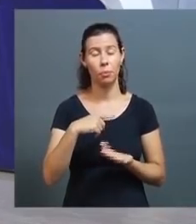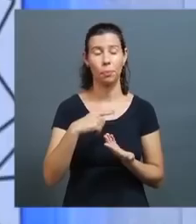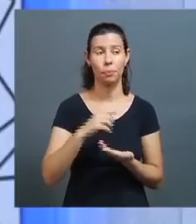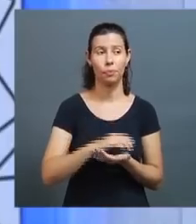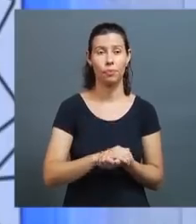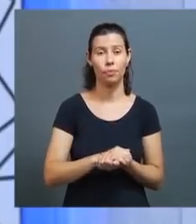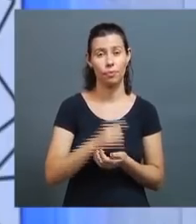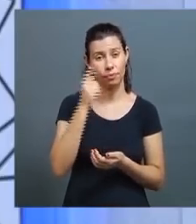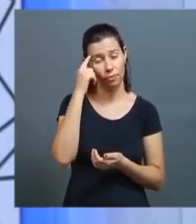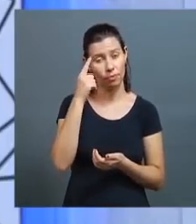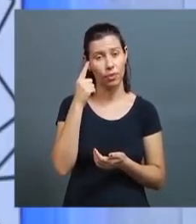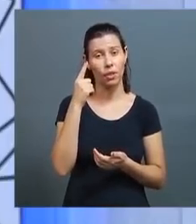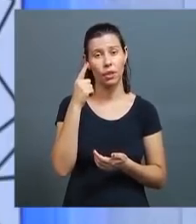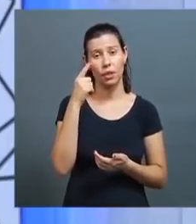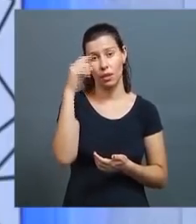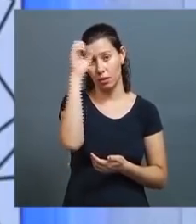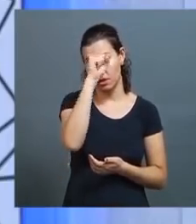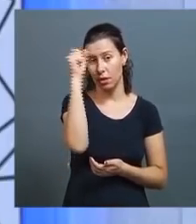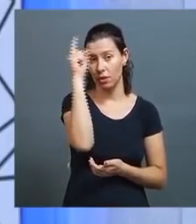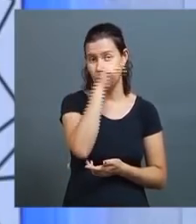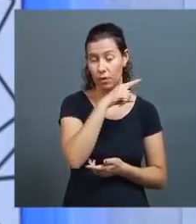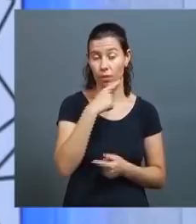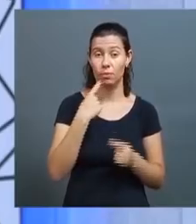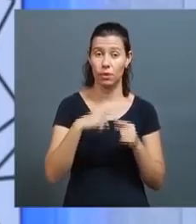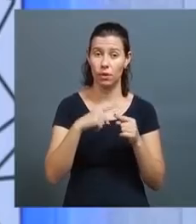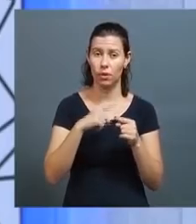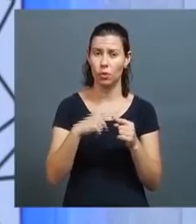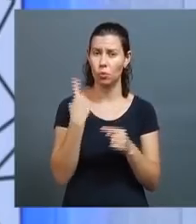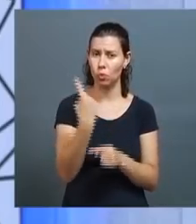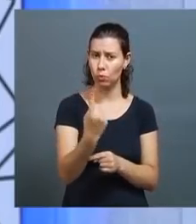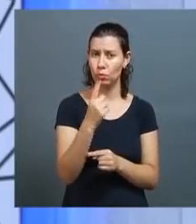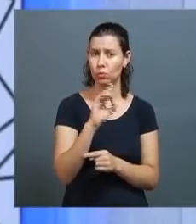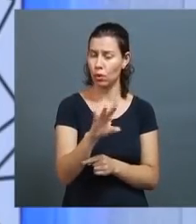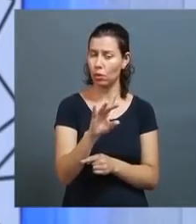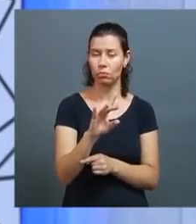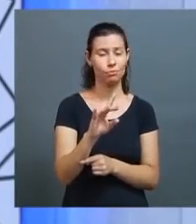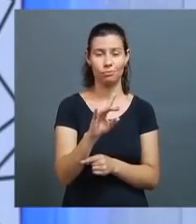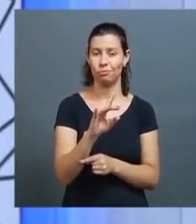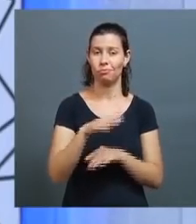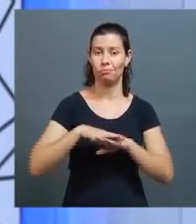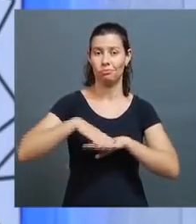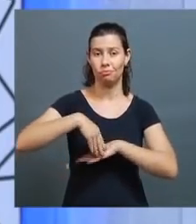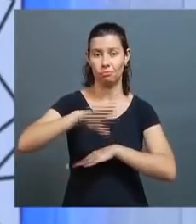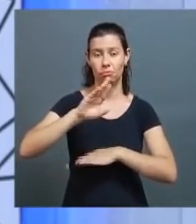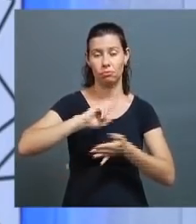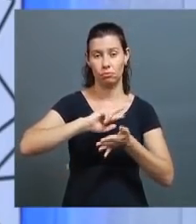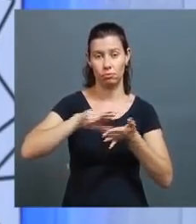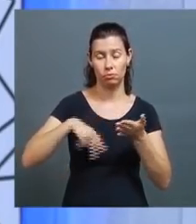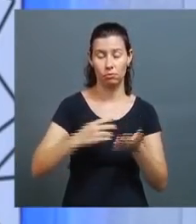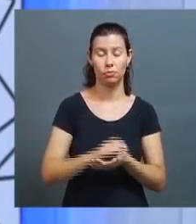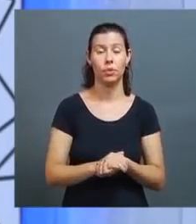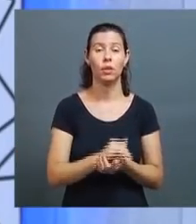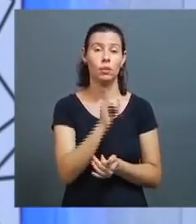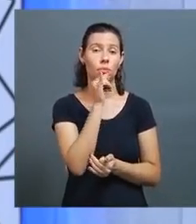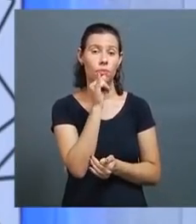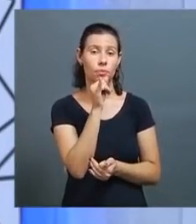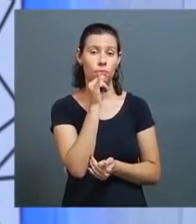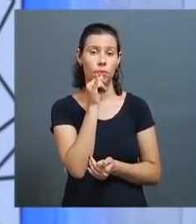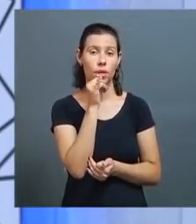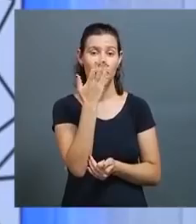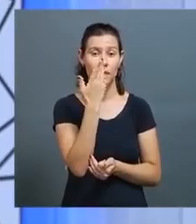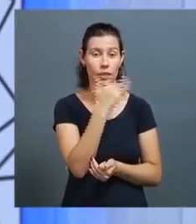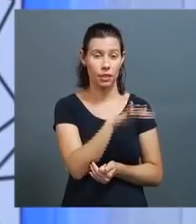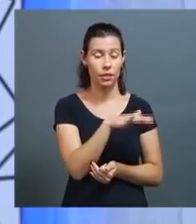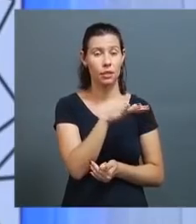a dificuldade de aprendizagem ela é desencadeada por um único fator, um fator isolado. Por exemplo, o fato da criança ser filho